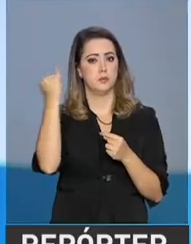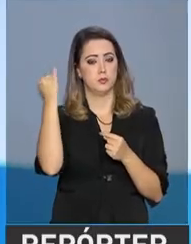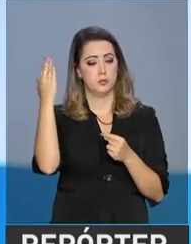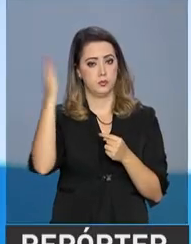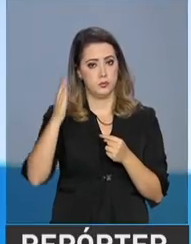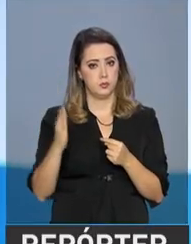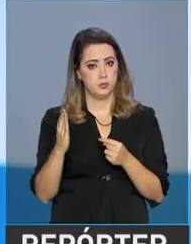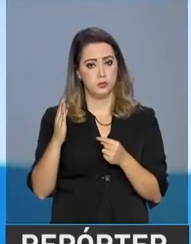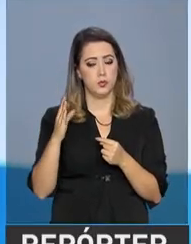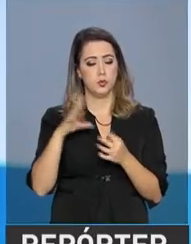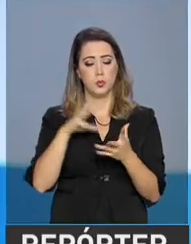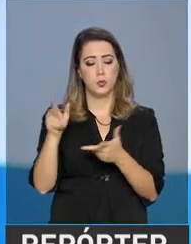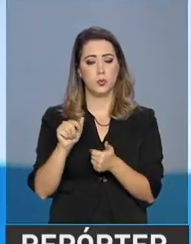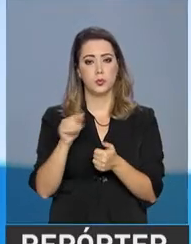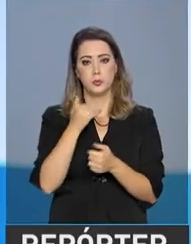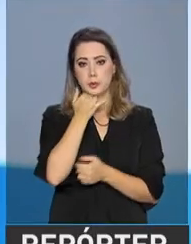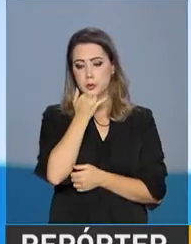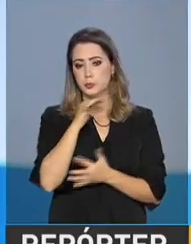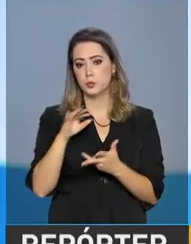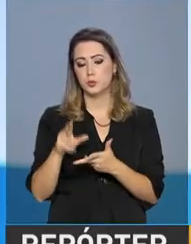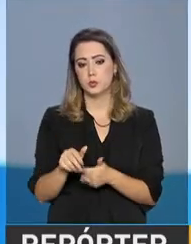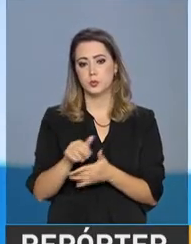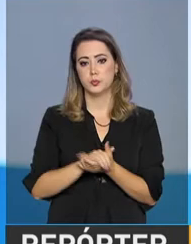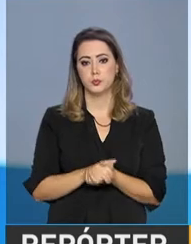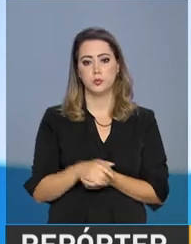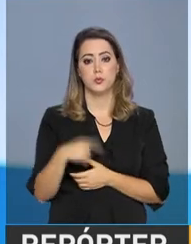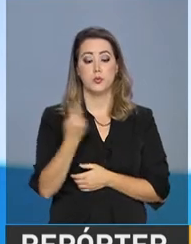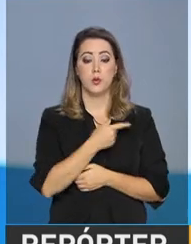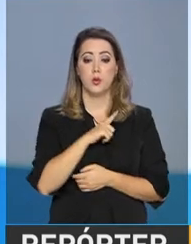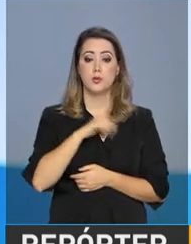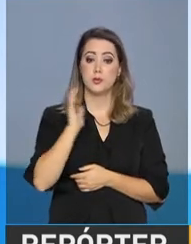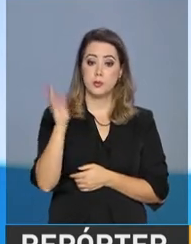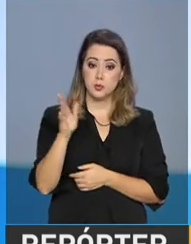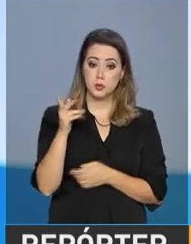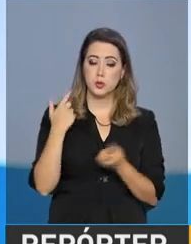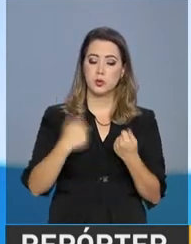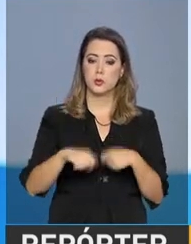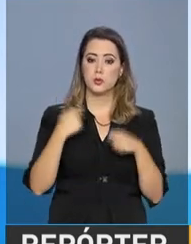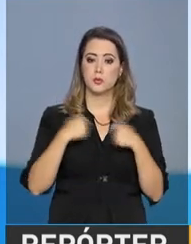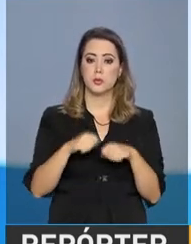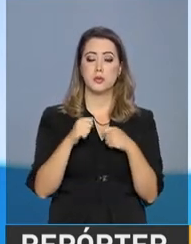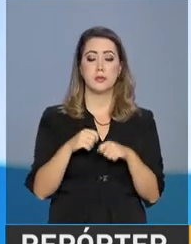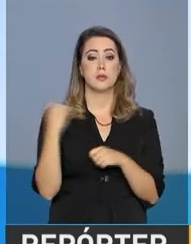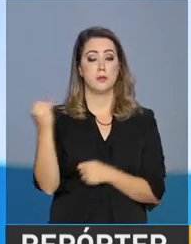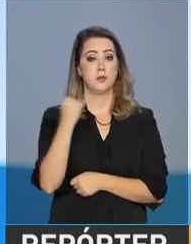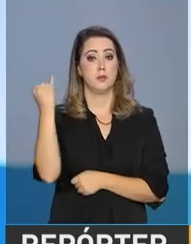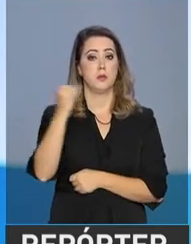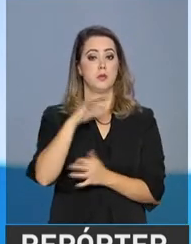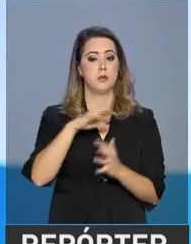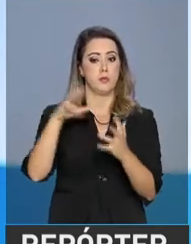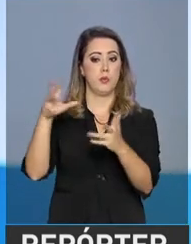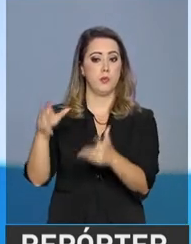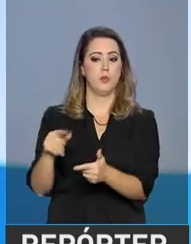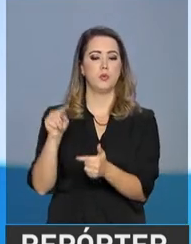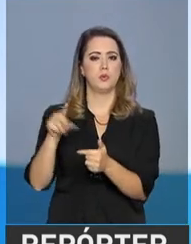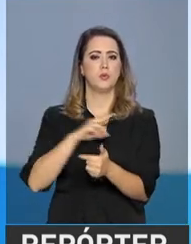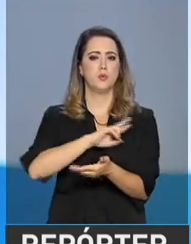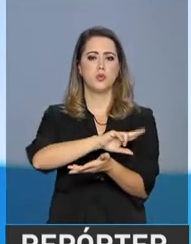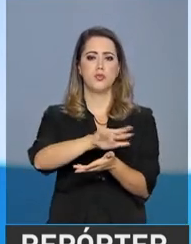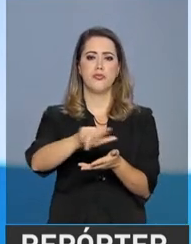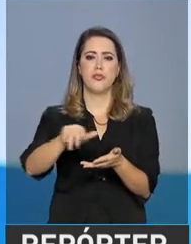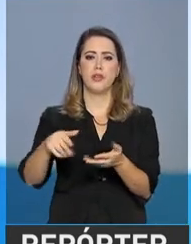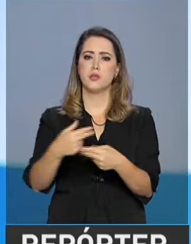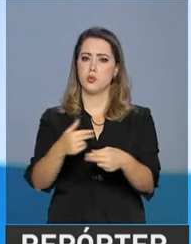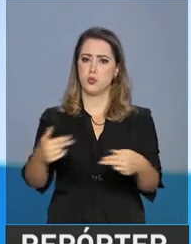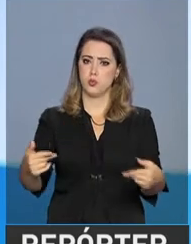tudo o que é necessário para sermos relevantes e competitivos a abundância de matérias primas de origem